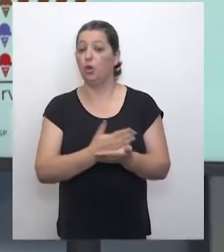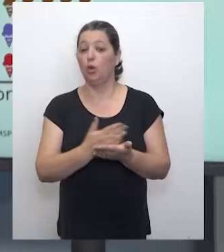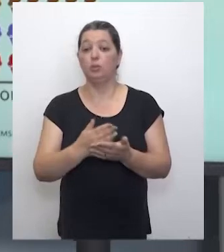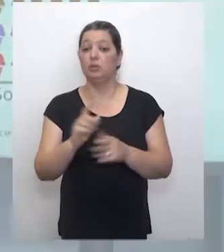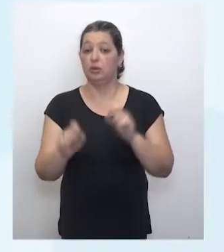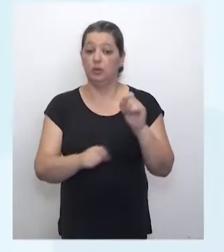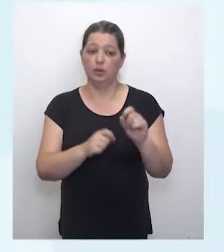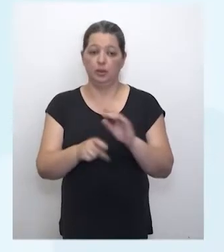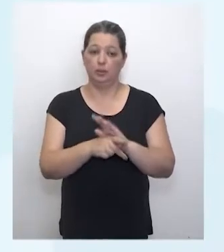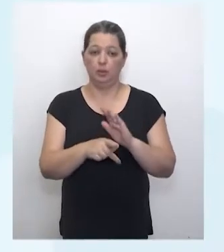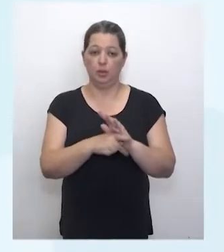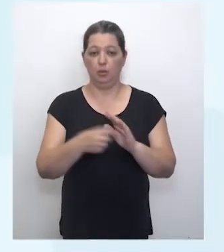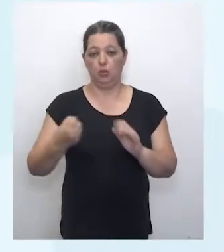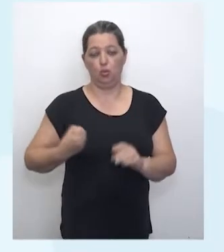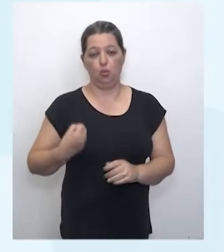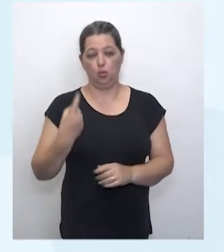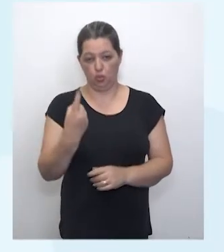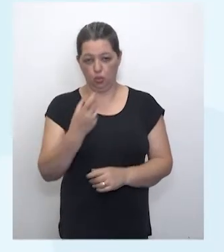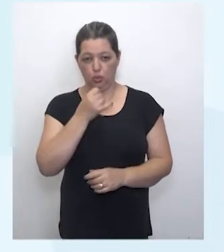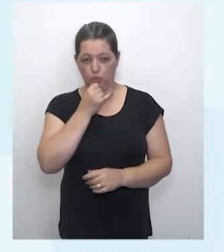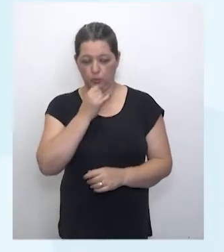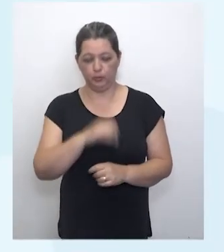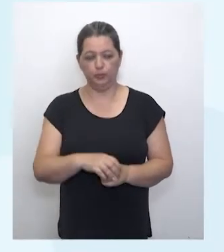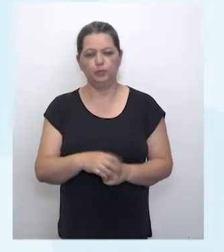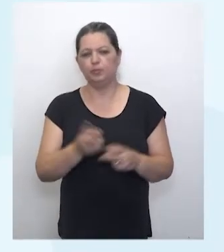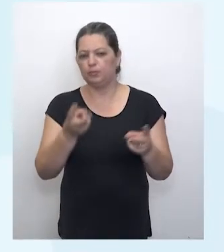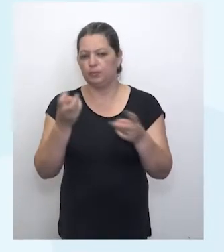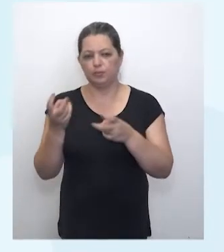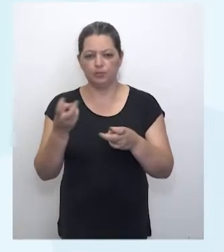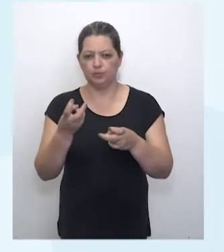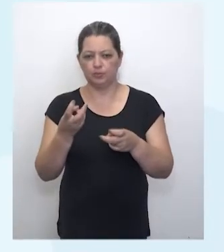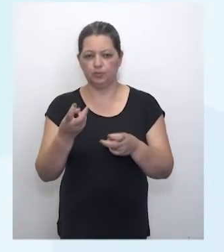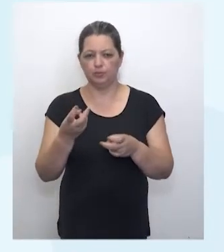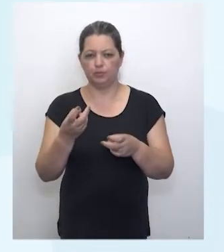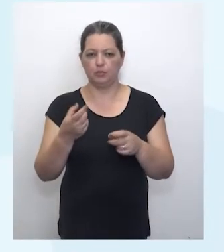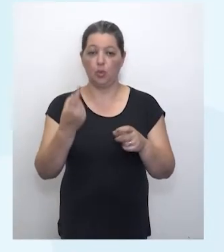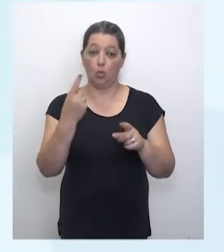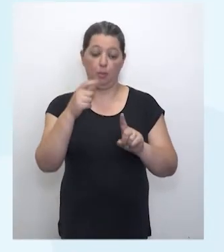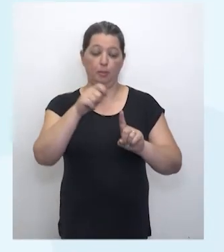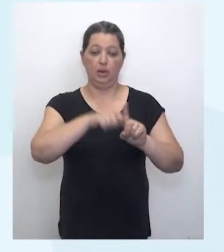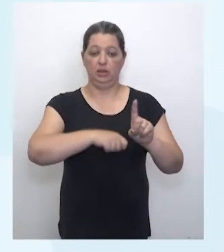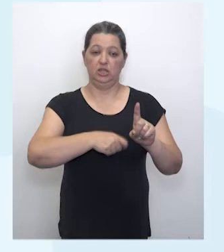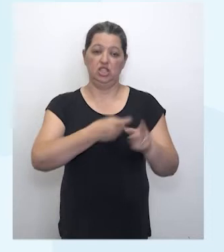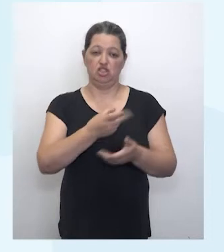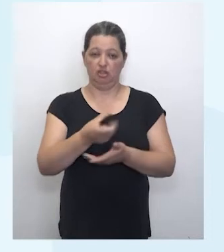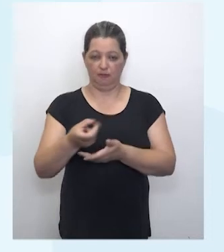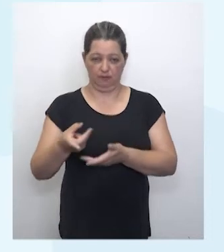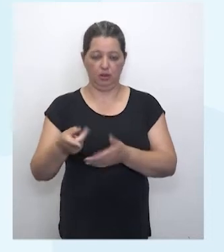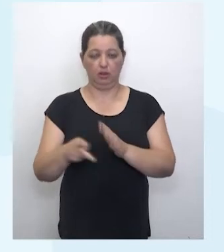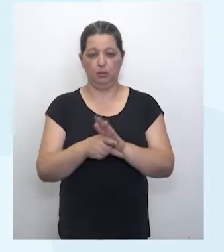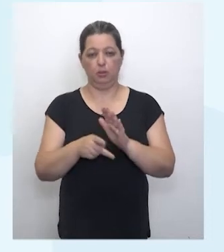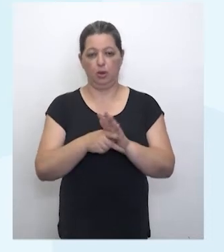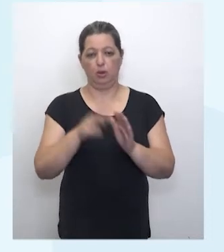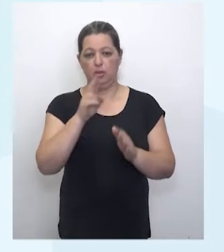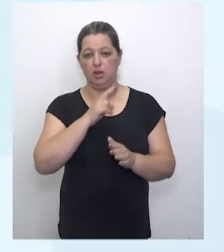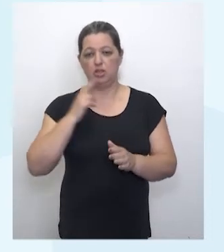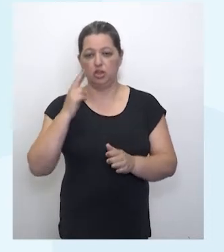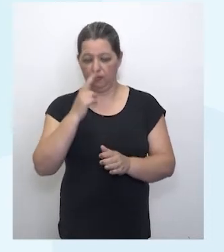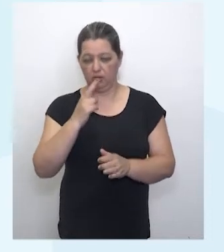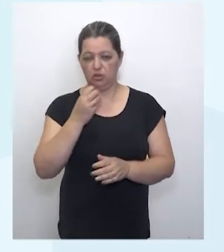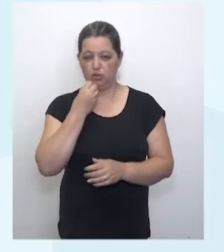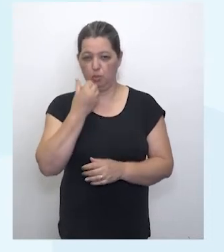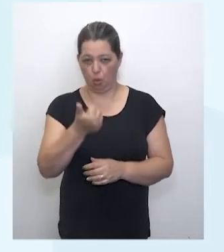exemplo número 1. Observe um mês de vendas da sorveteria Sorvete